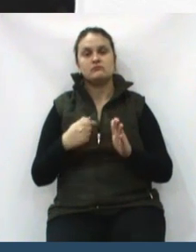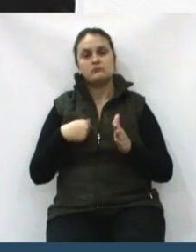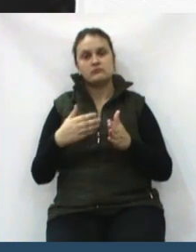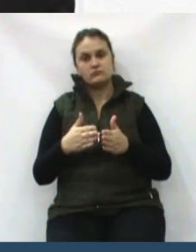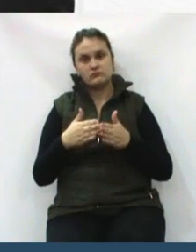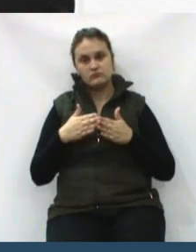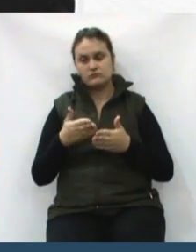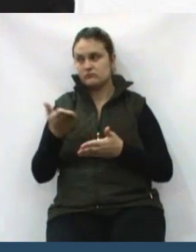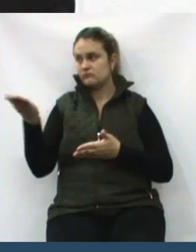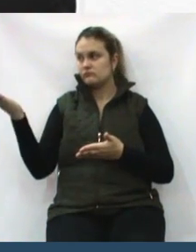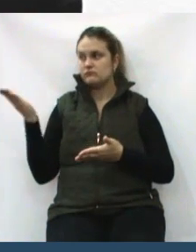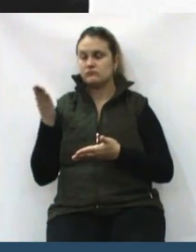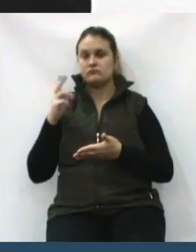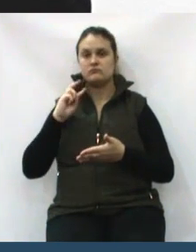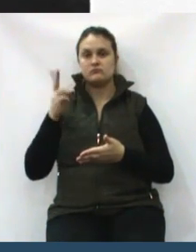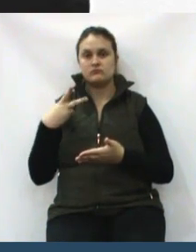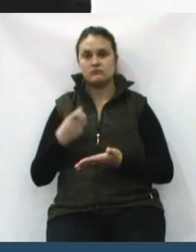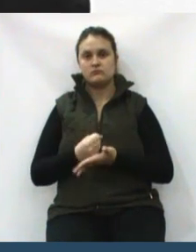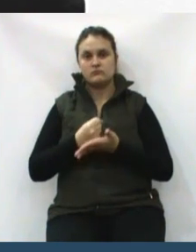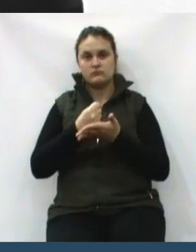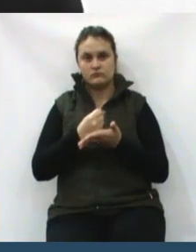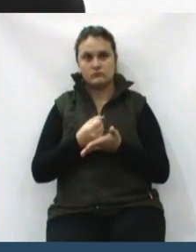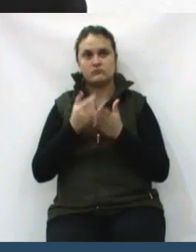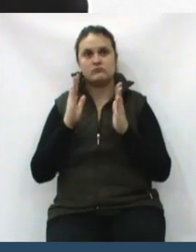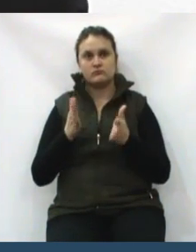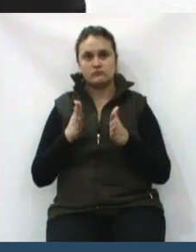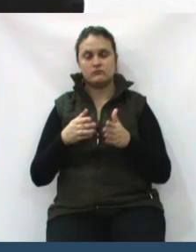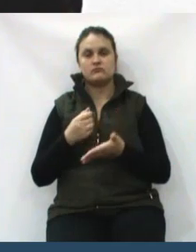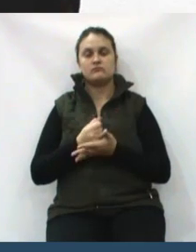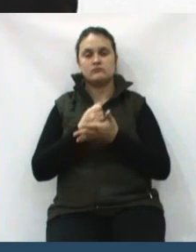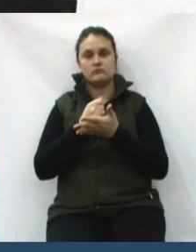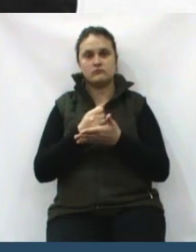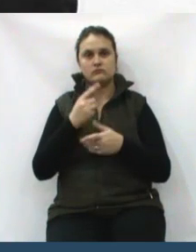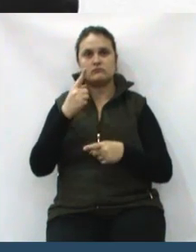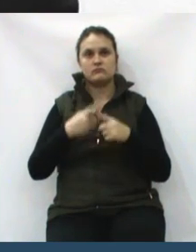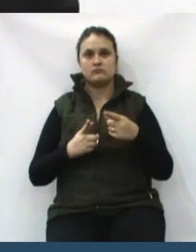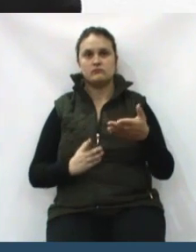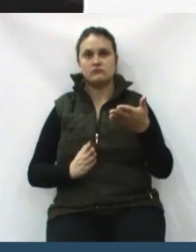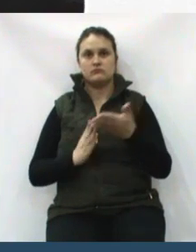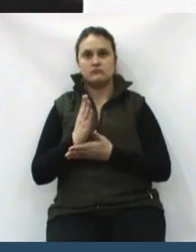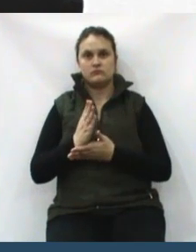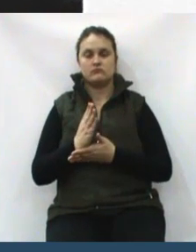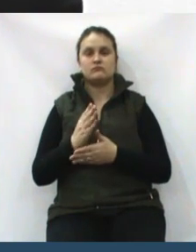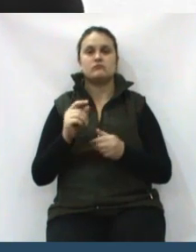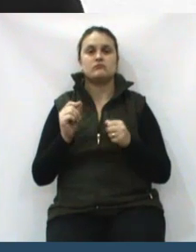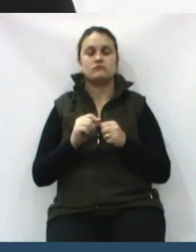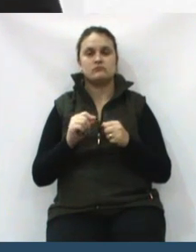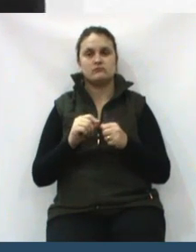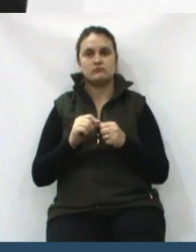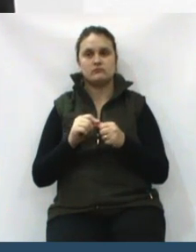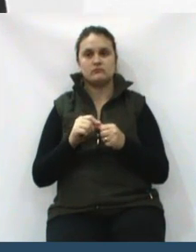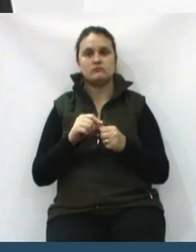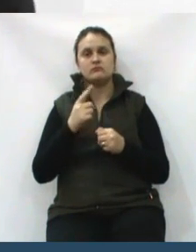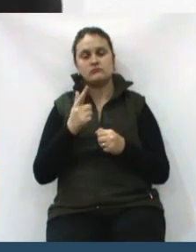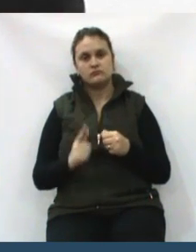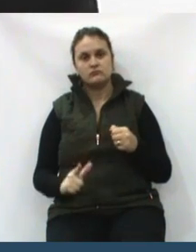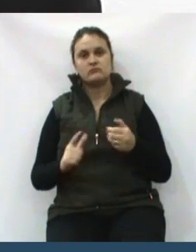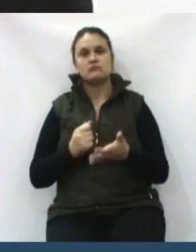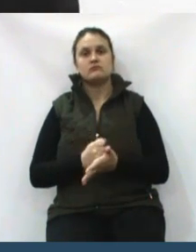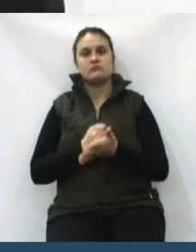mais uma vez o apoio de vossas senhorias, que já me apoiaram aprovando o parecer da Comissão de Constituição e Justiça, para que